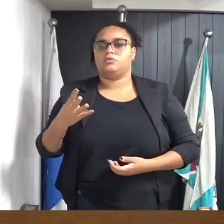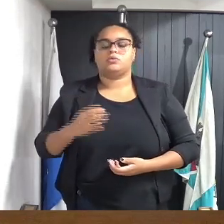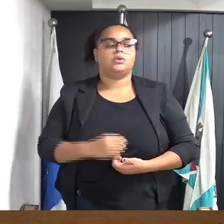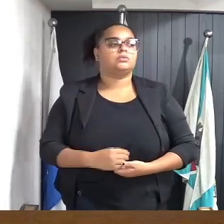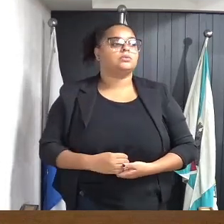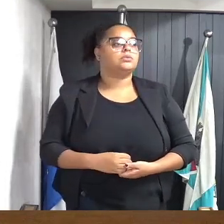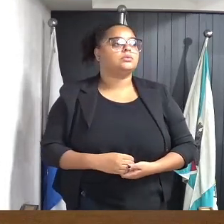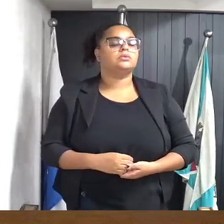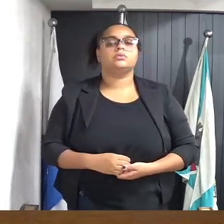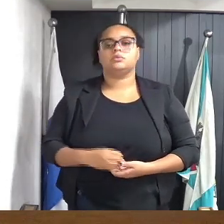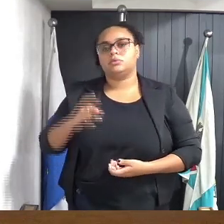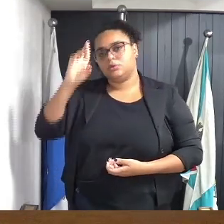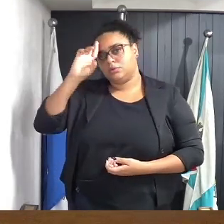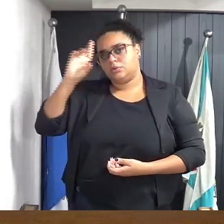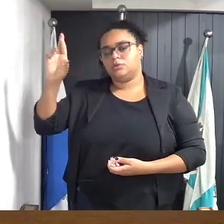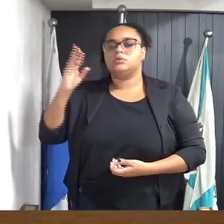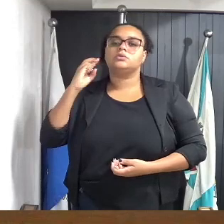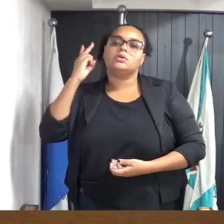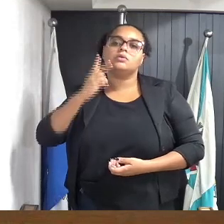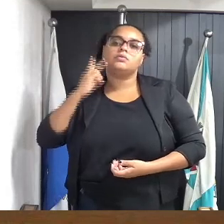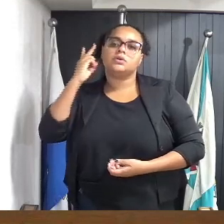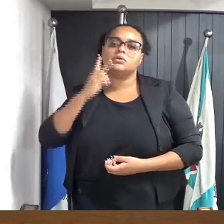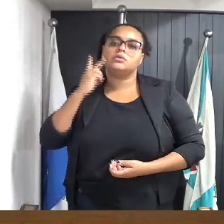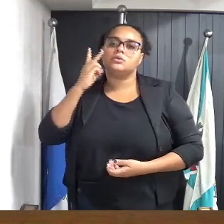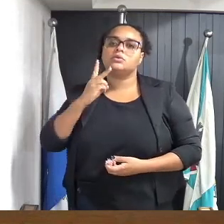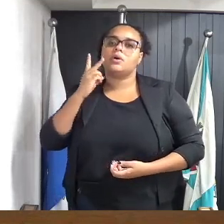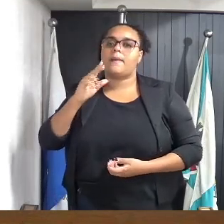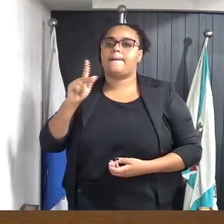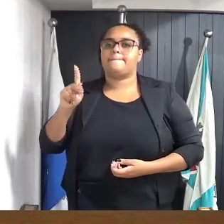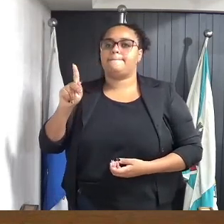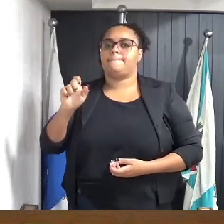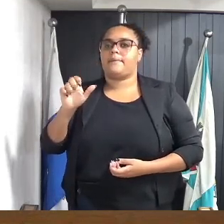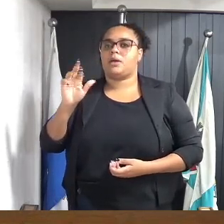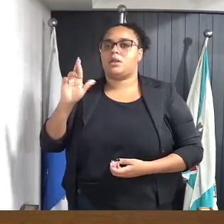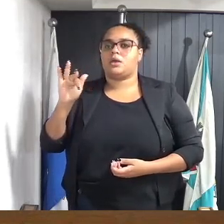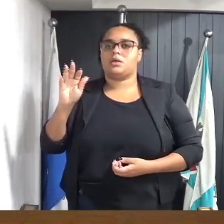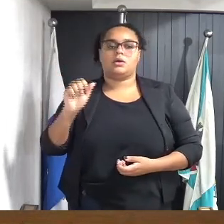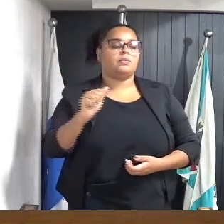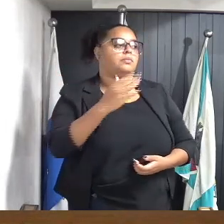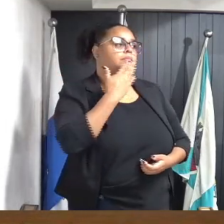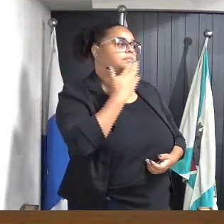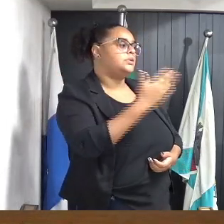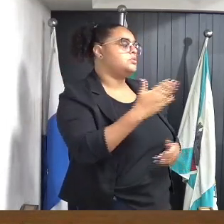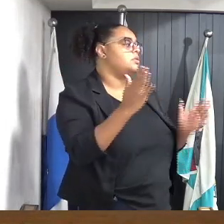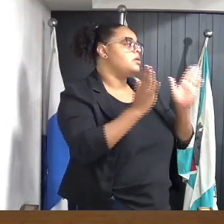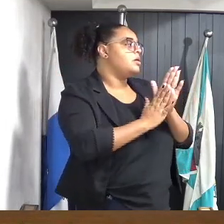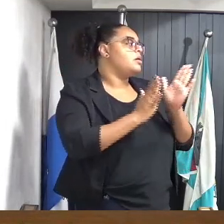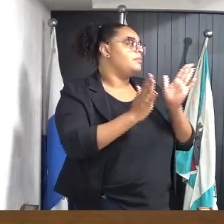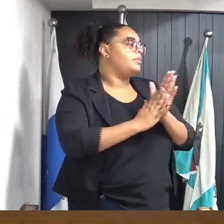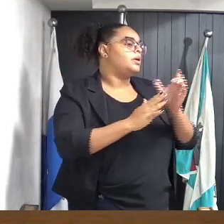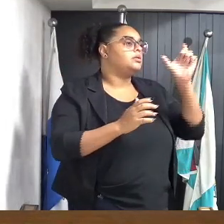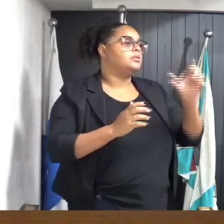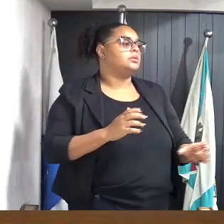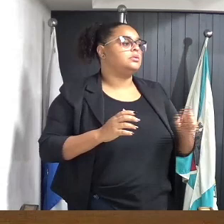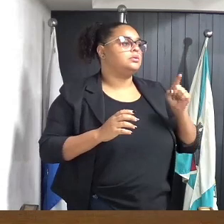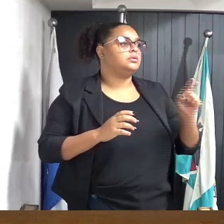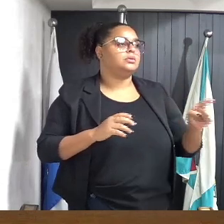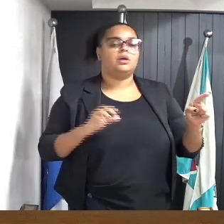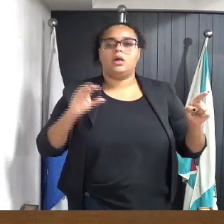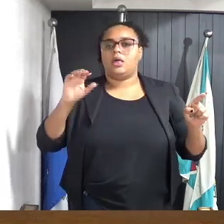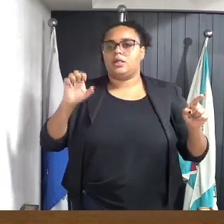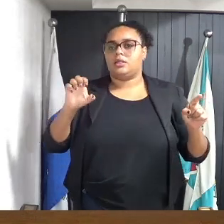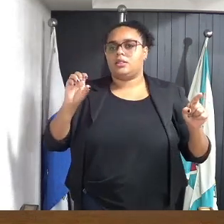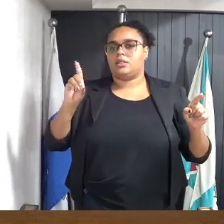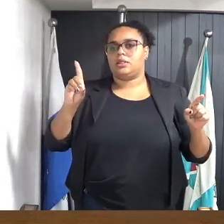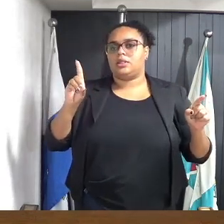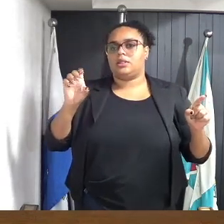6.606/2024, do excelentíssimo senhor vereador Carlos Augusto Pereira Sodré, consignando moção de aplausos à ilustríssima senhora Eva Soares